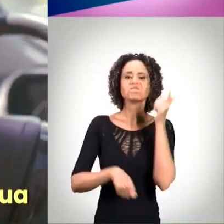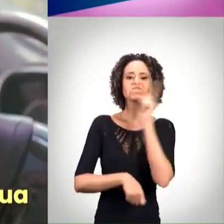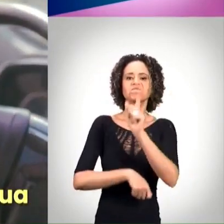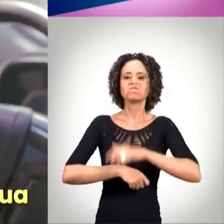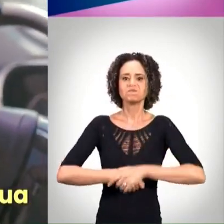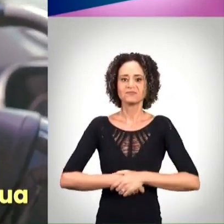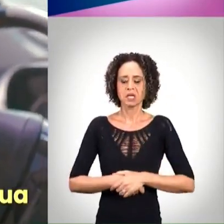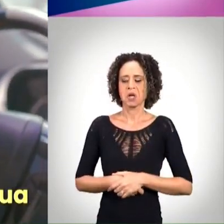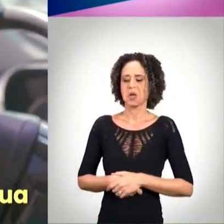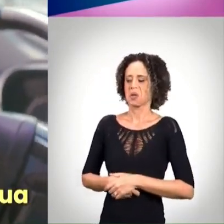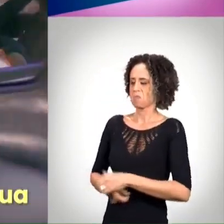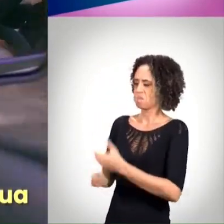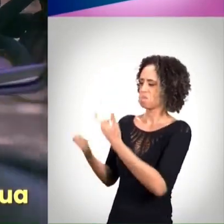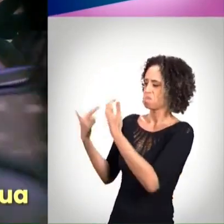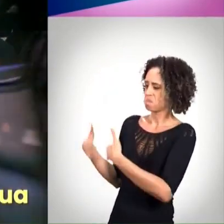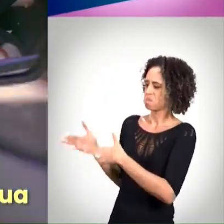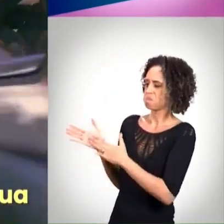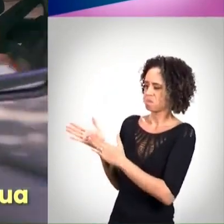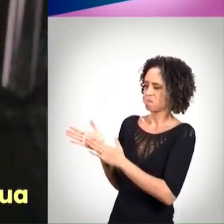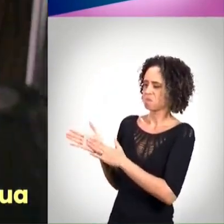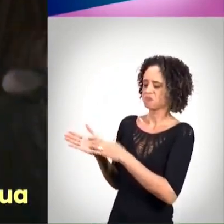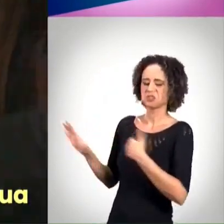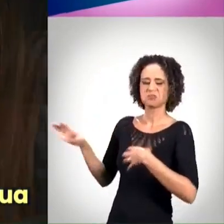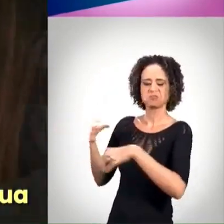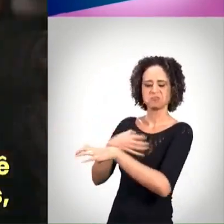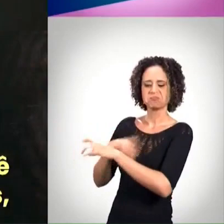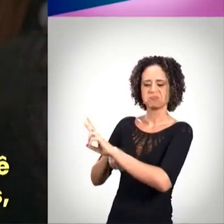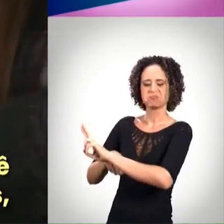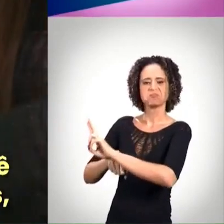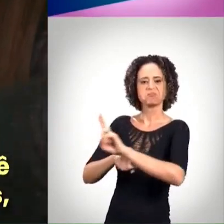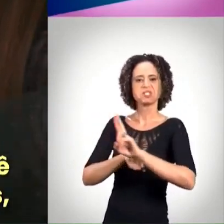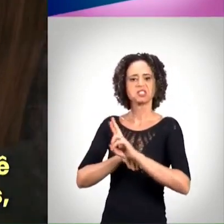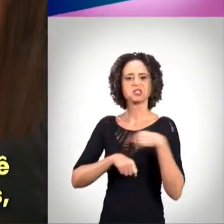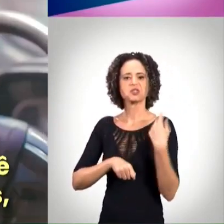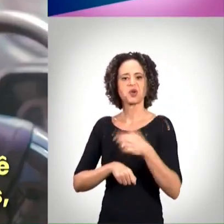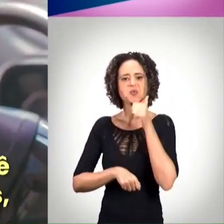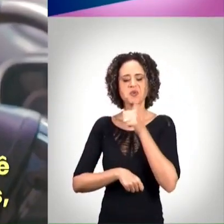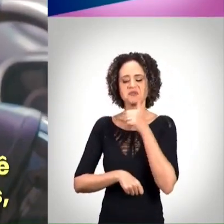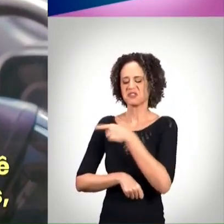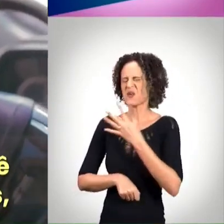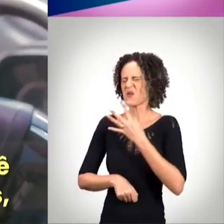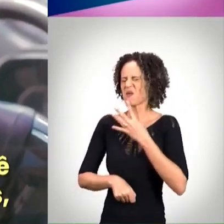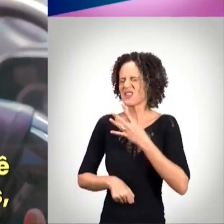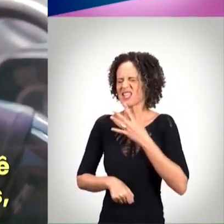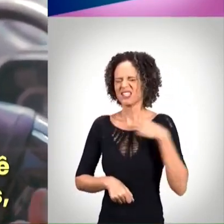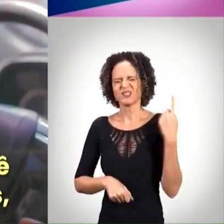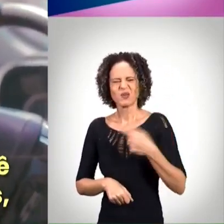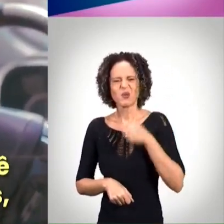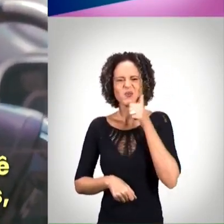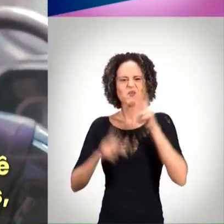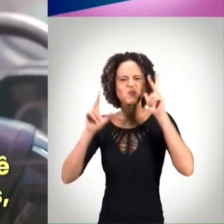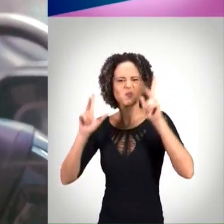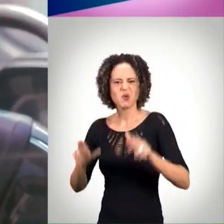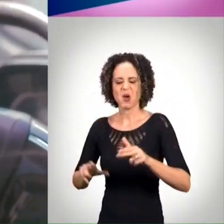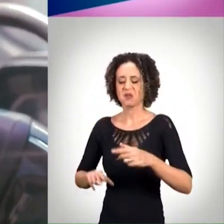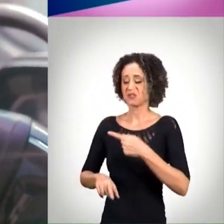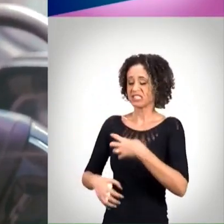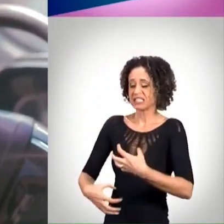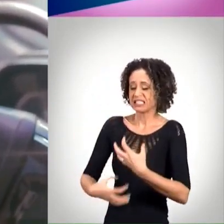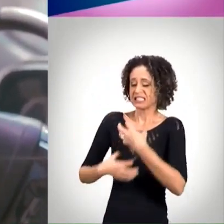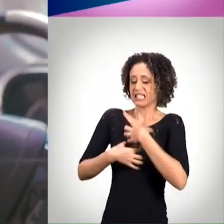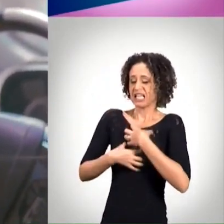acho importante, Camila, a pessoa ter uma história como a sua nos representando, porque você conhece a nossa dificuldade,